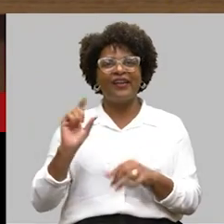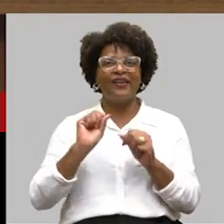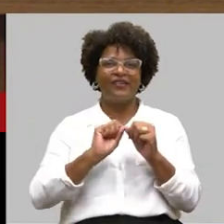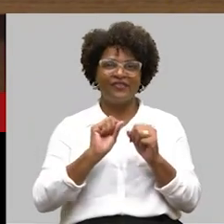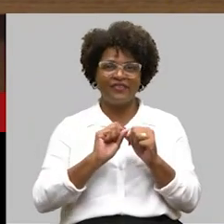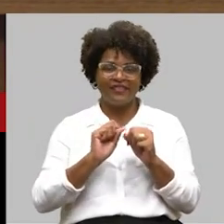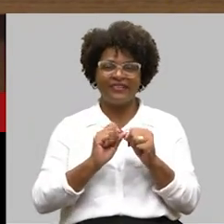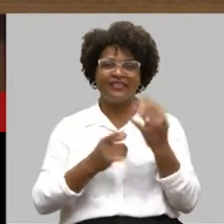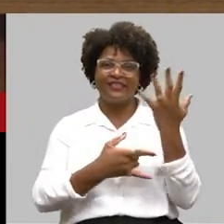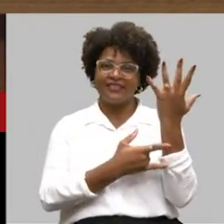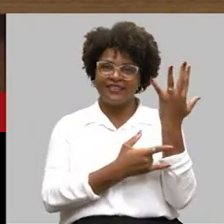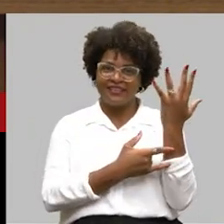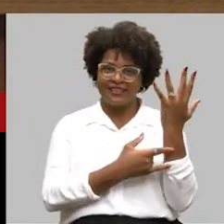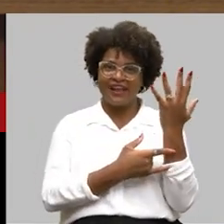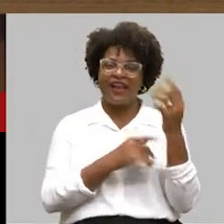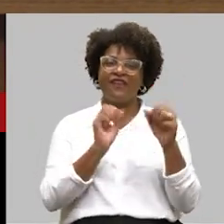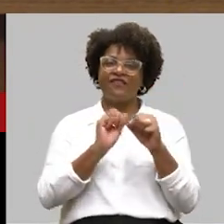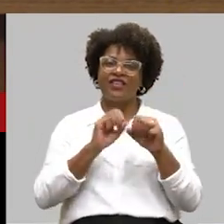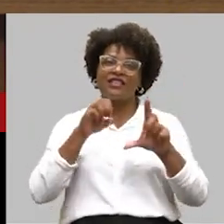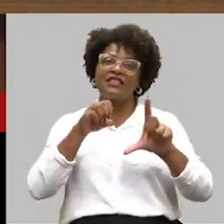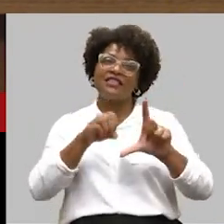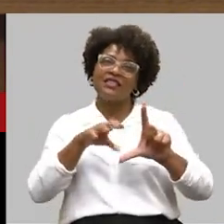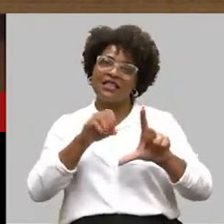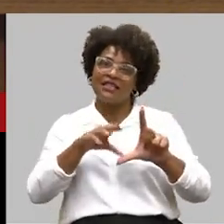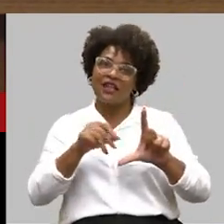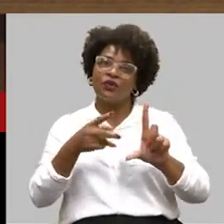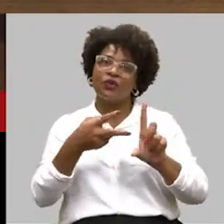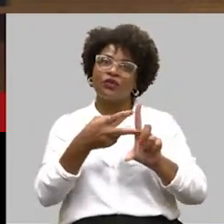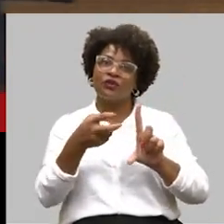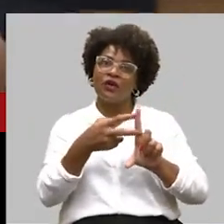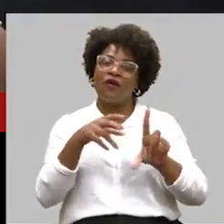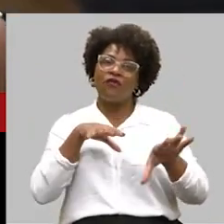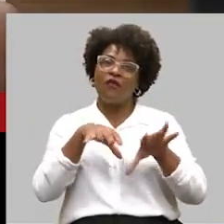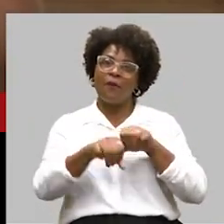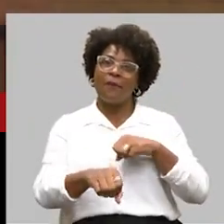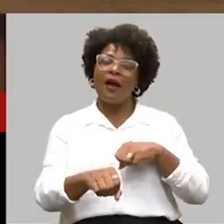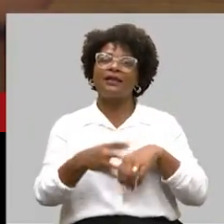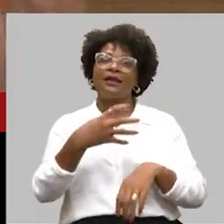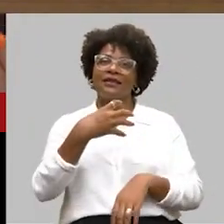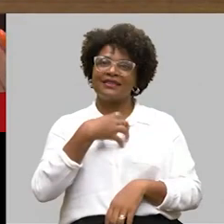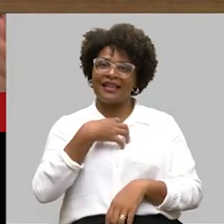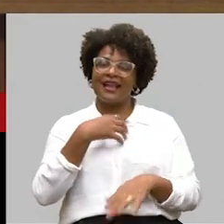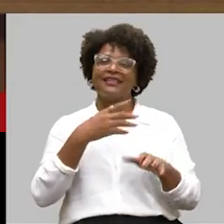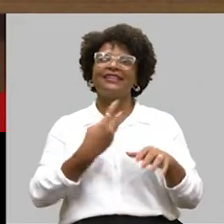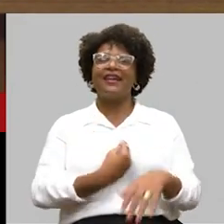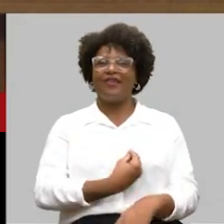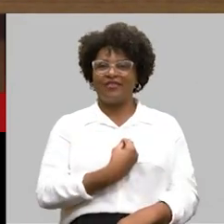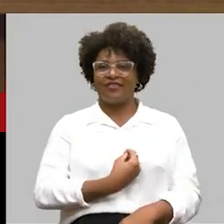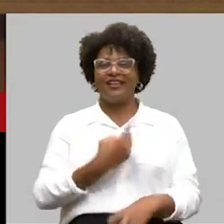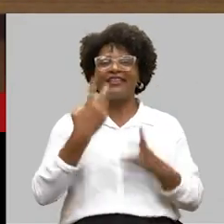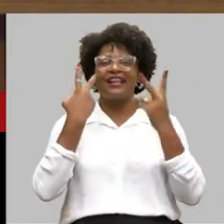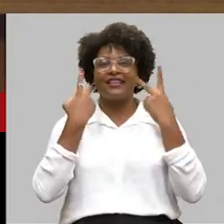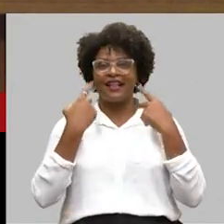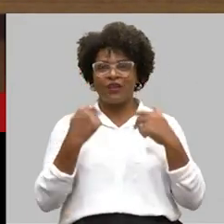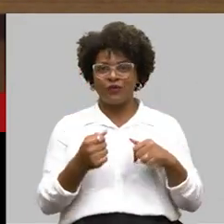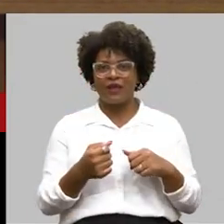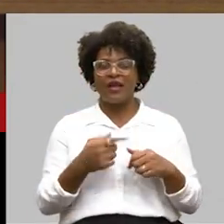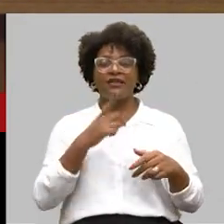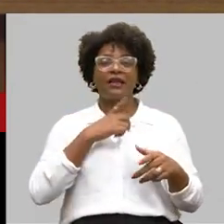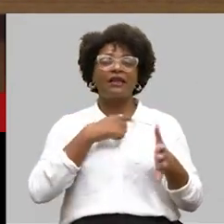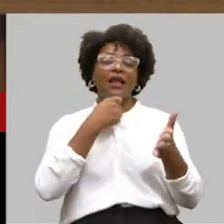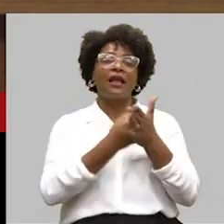indígena Eu Sou formada em Ciência da vida e da natureza que já foi uma luta a partir da escola indígena